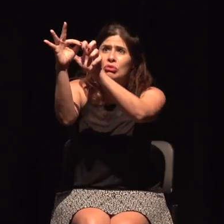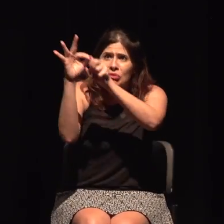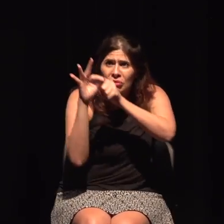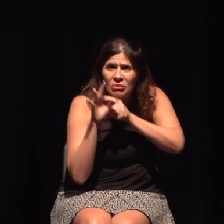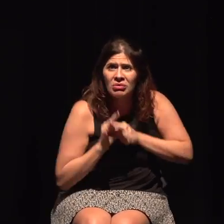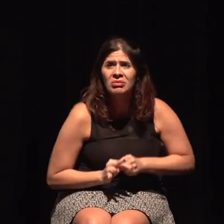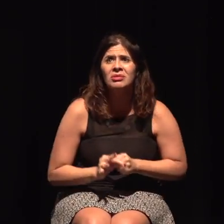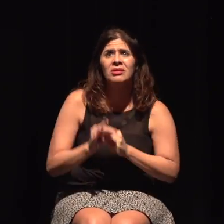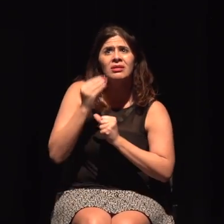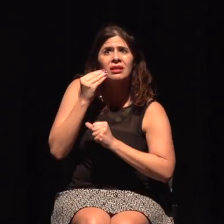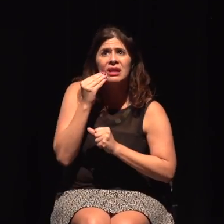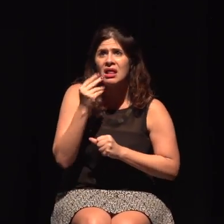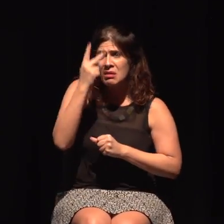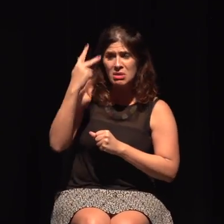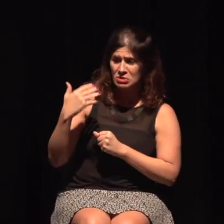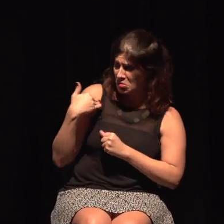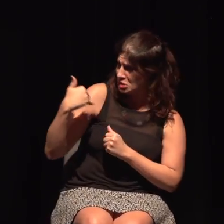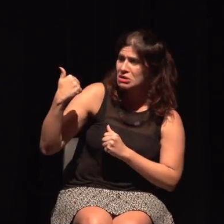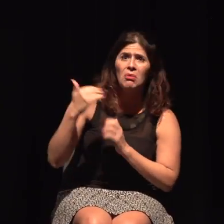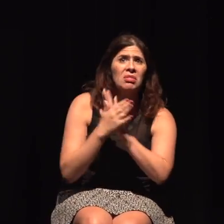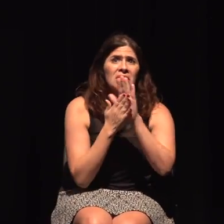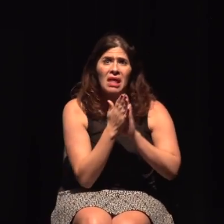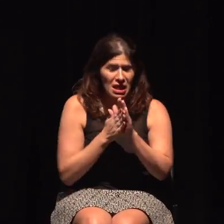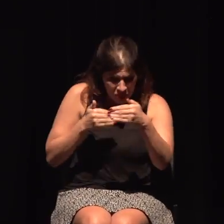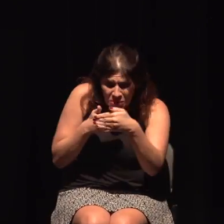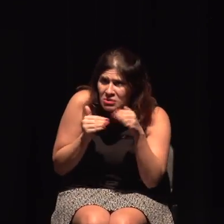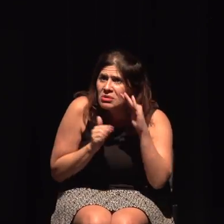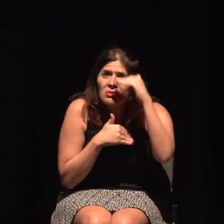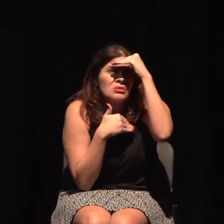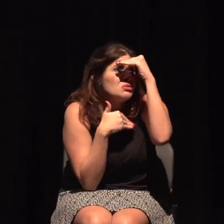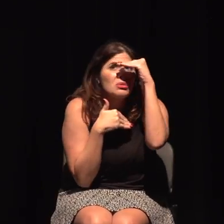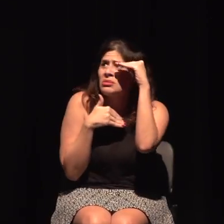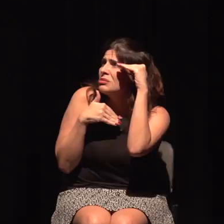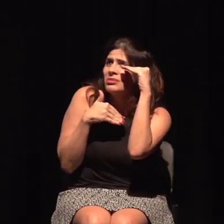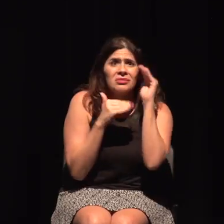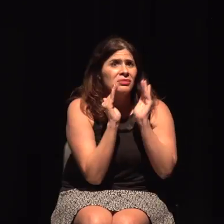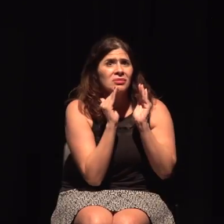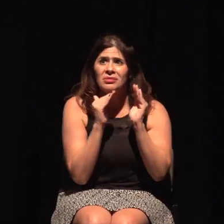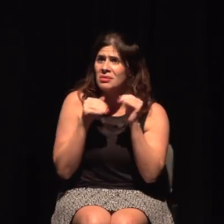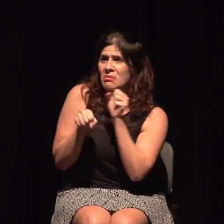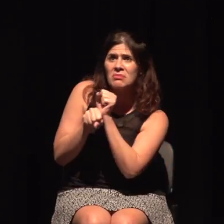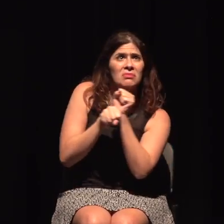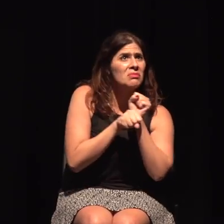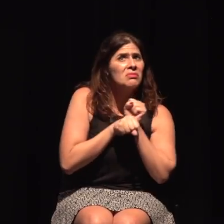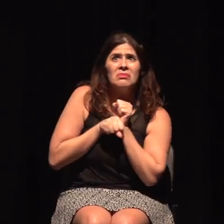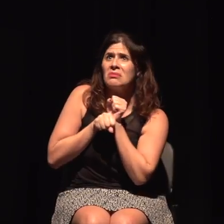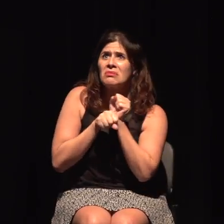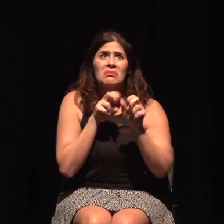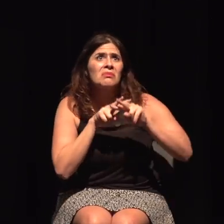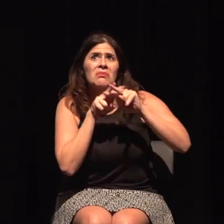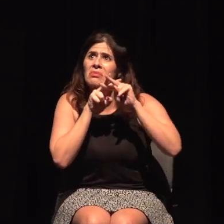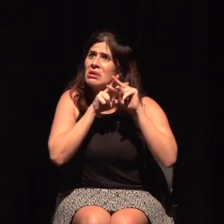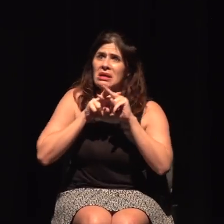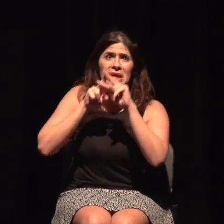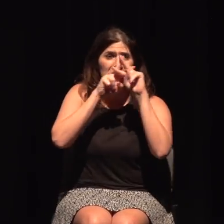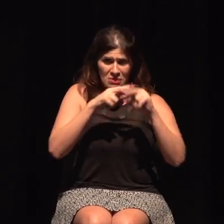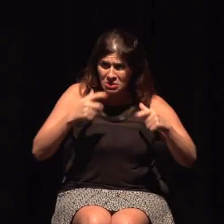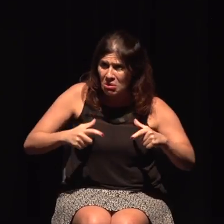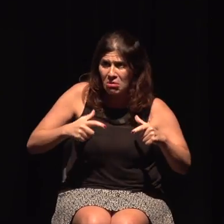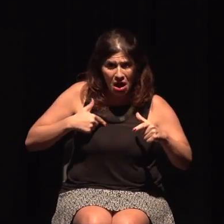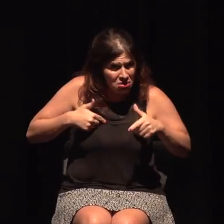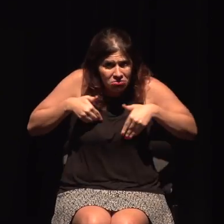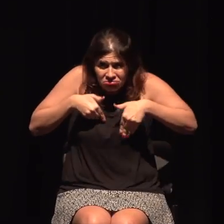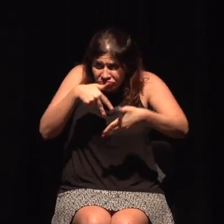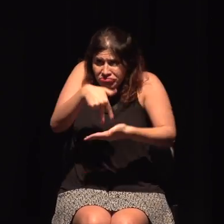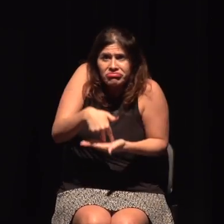futuro e ansiava por futuro, foi sem ninguém me chamar, vim cair aqui dentro desse cubo, que sendo um lugar, é o lugar onde estou,